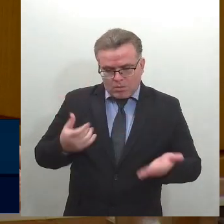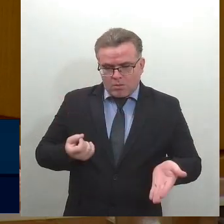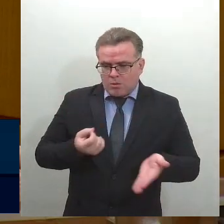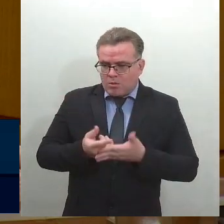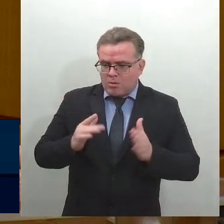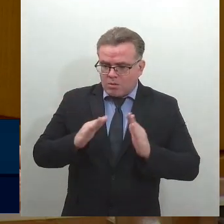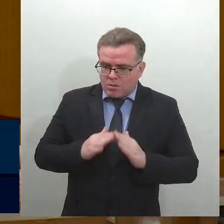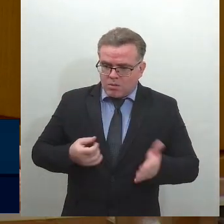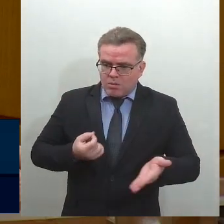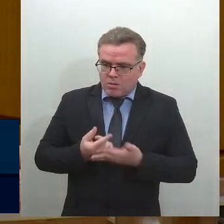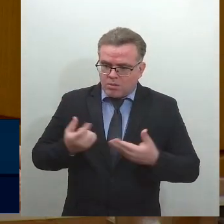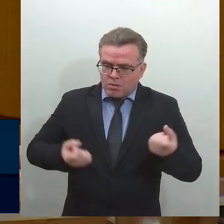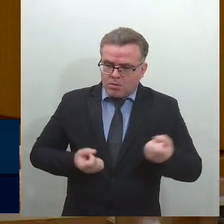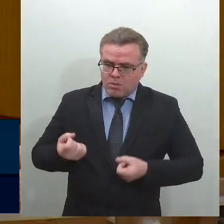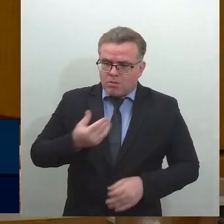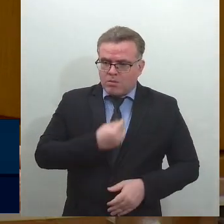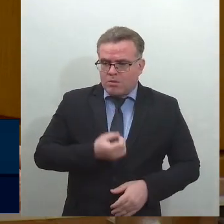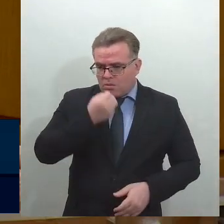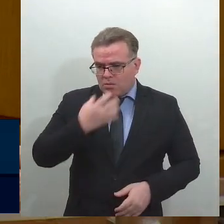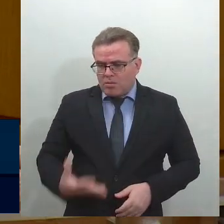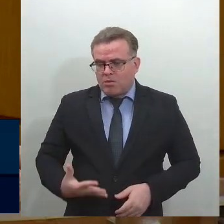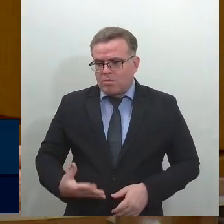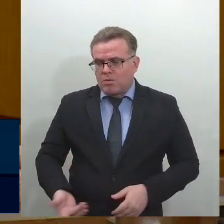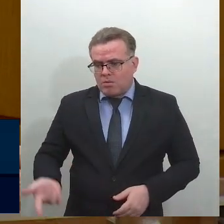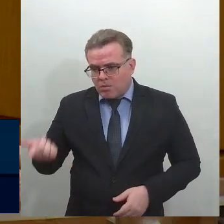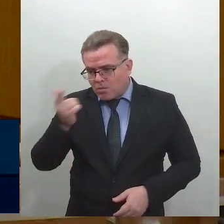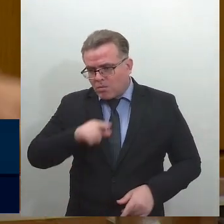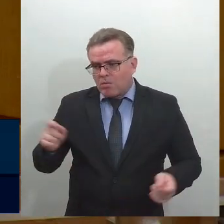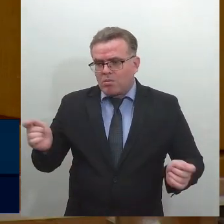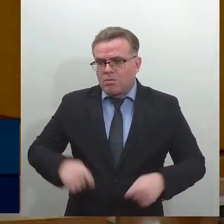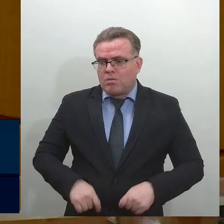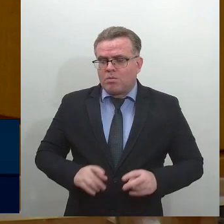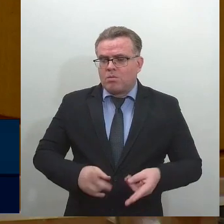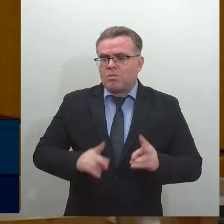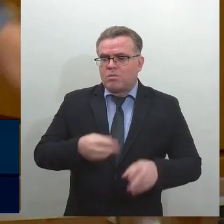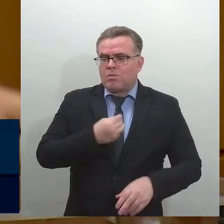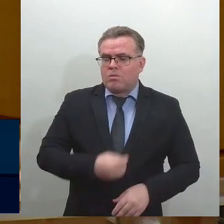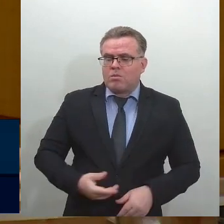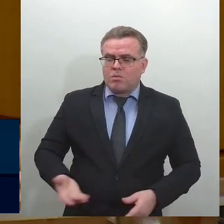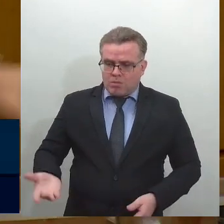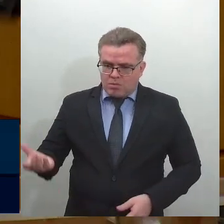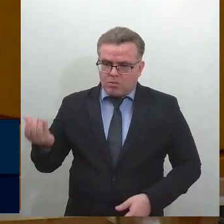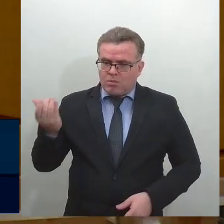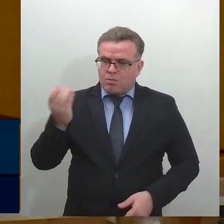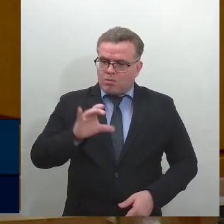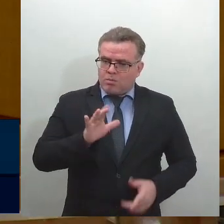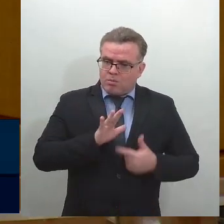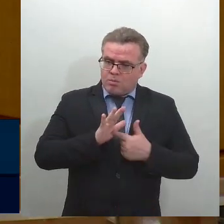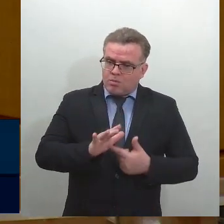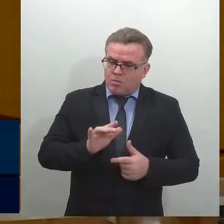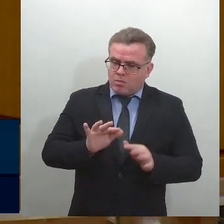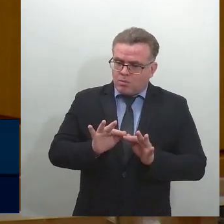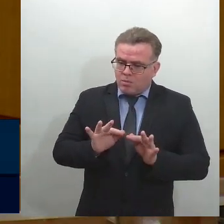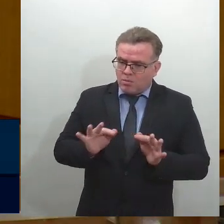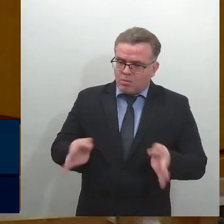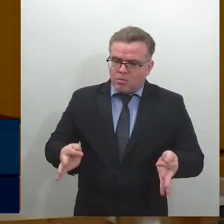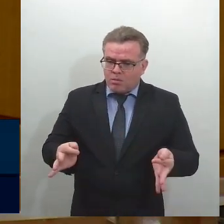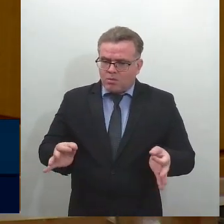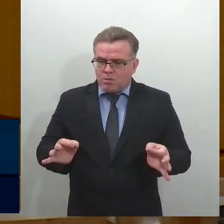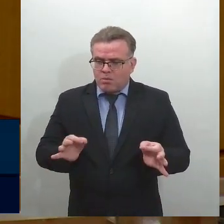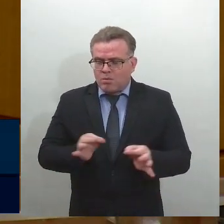e conseguem ter dignidade. Eu peço a sonoplastia que passe somente um pouquinho do que foi a Itabaiana